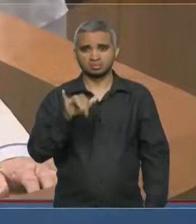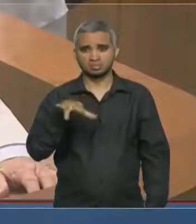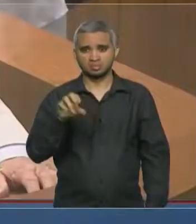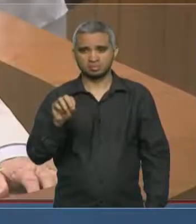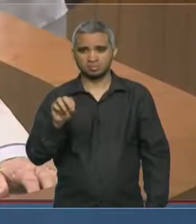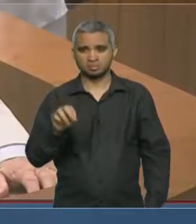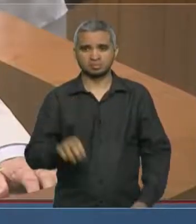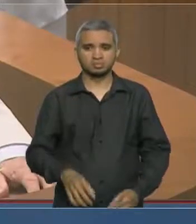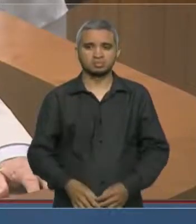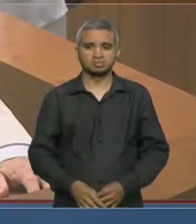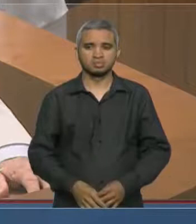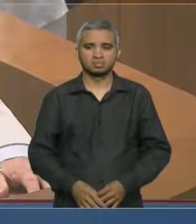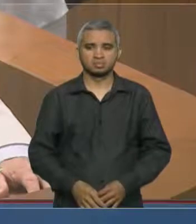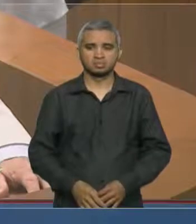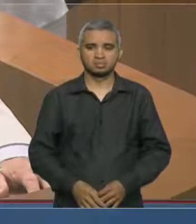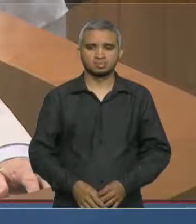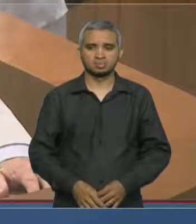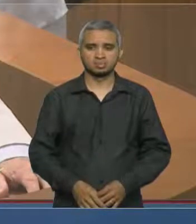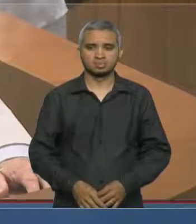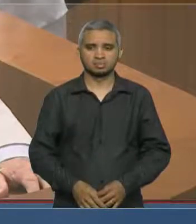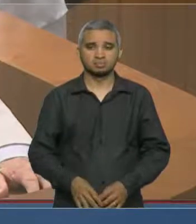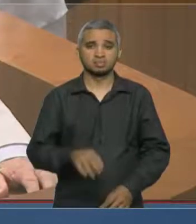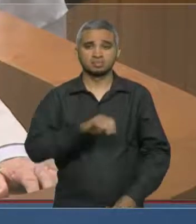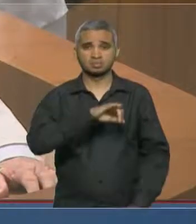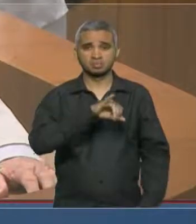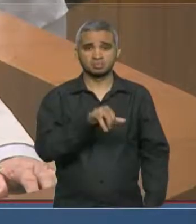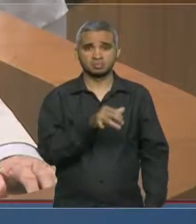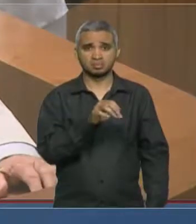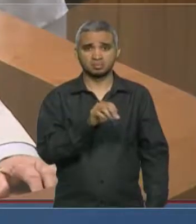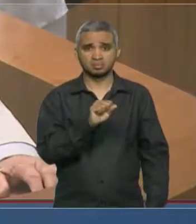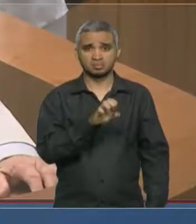que se conhece, José Antônio Figueiredo dos Anjos,